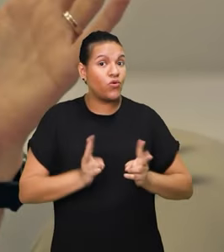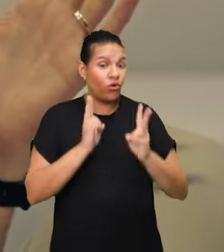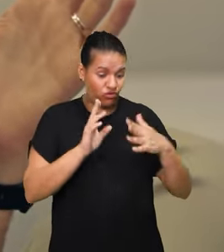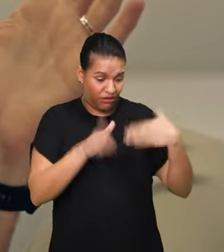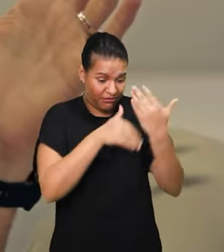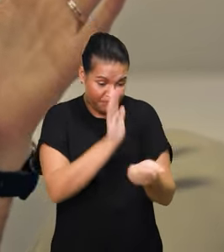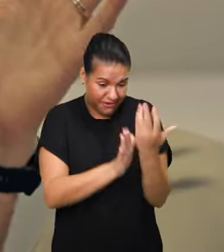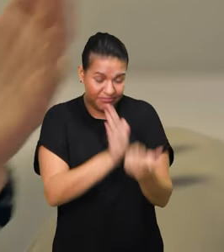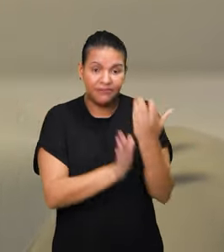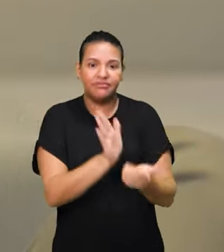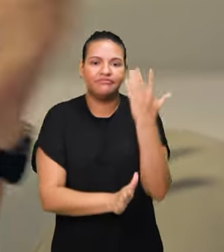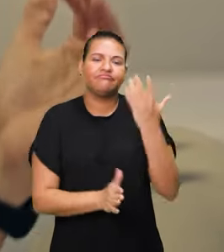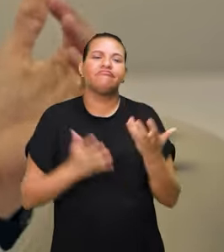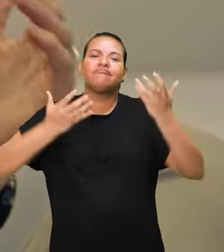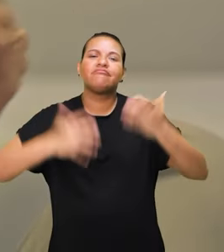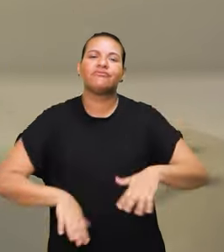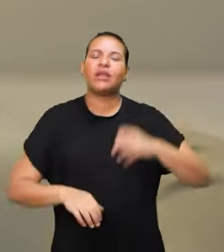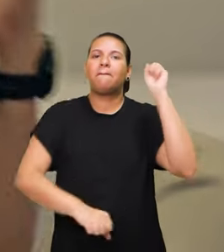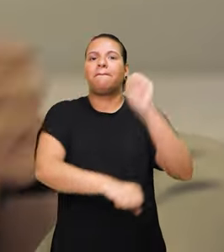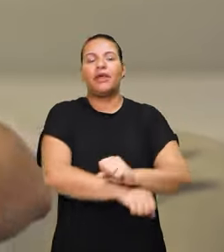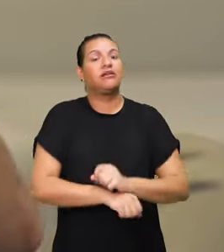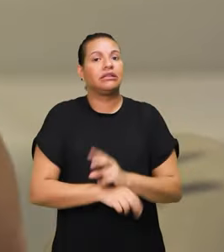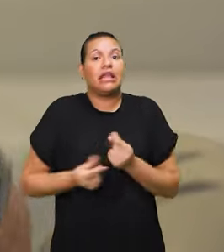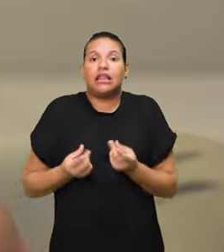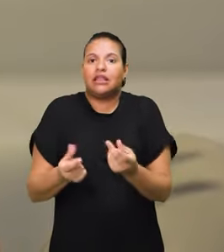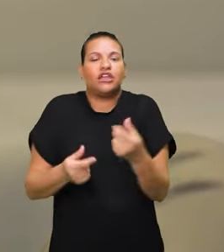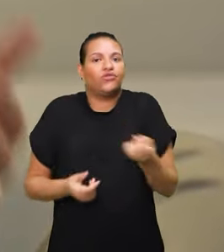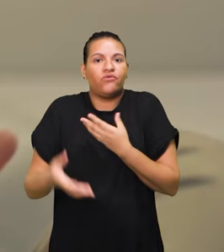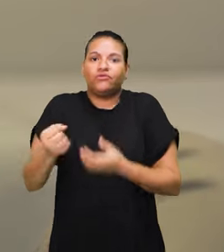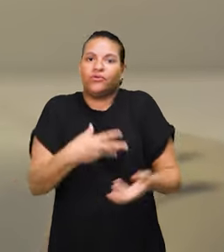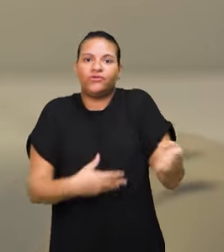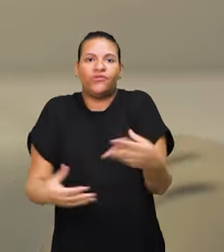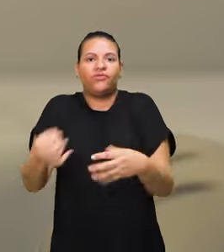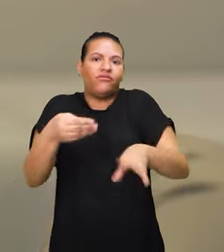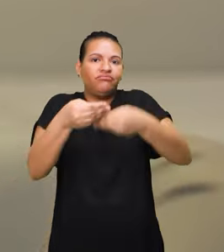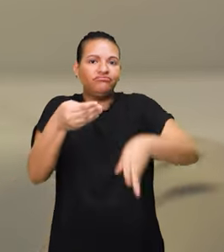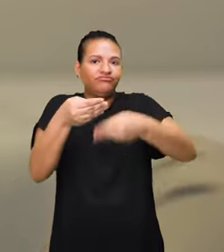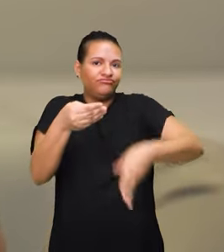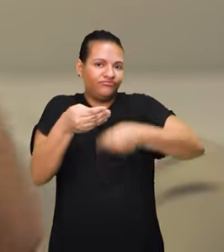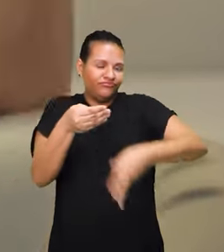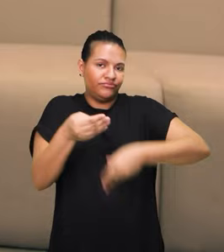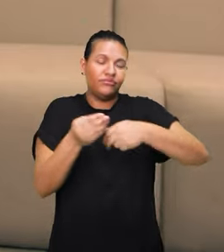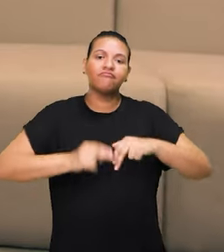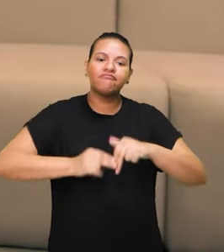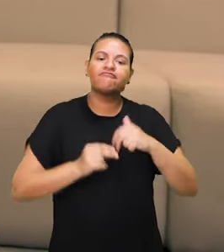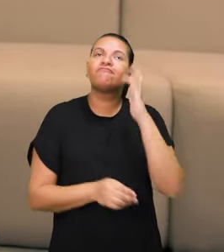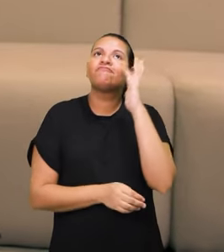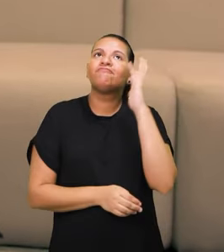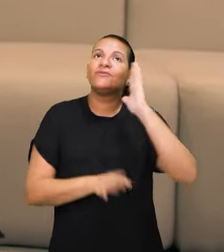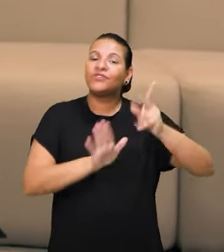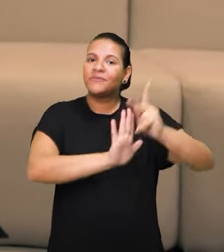não quer parar de desenvolver a gente não quer parar no tempo com esse carro tá um carro que a gente quer trazer novas demandas o tempo inteiro e uma delas que já tava no projeto